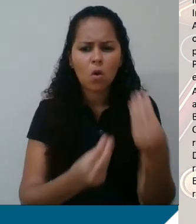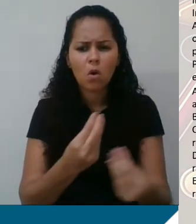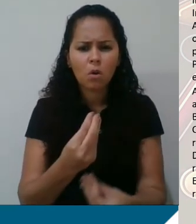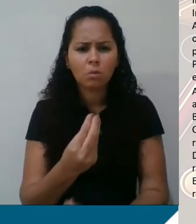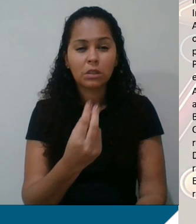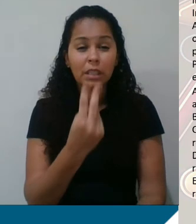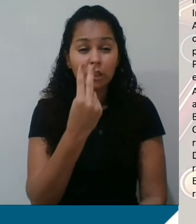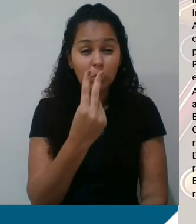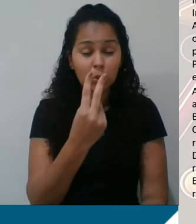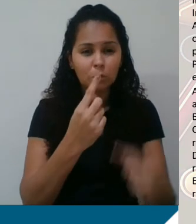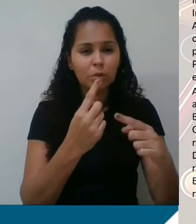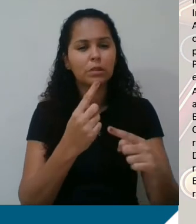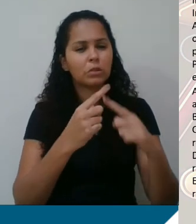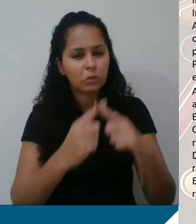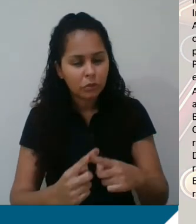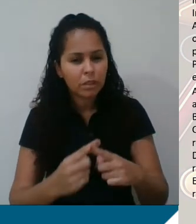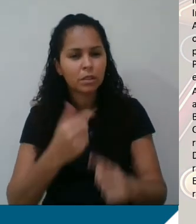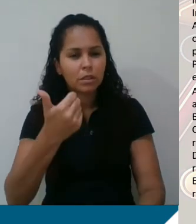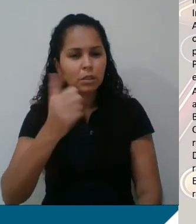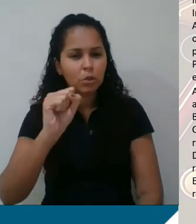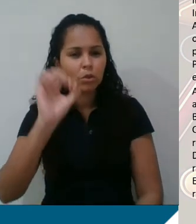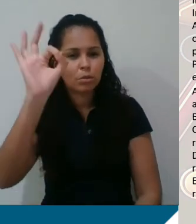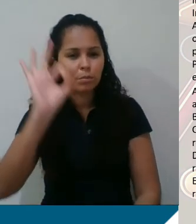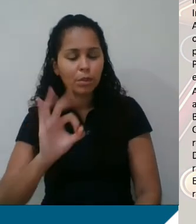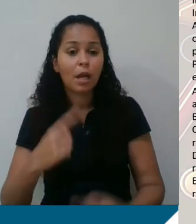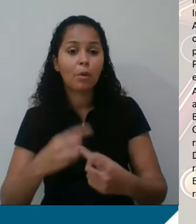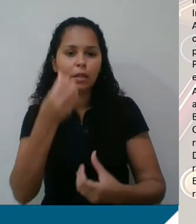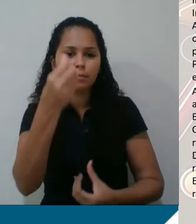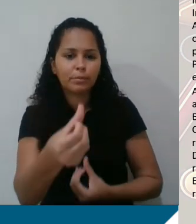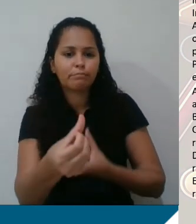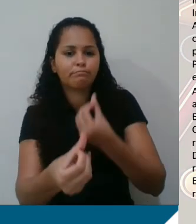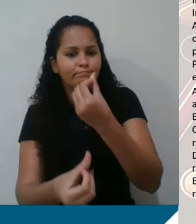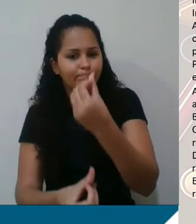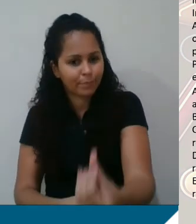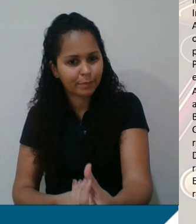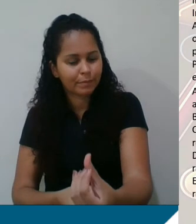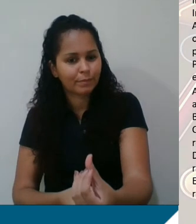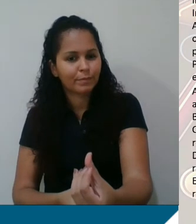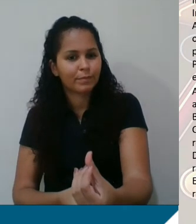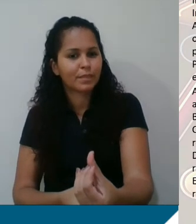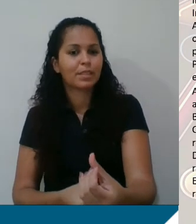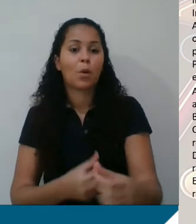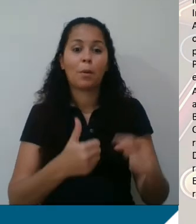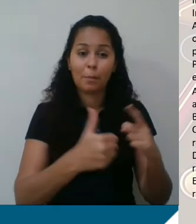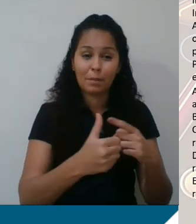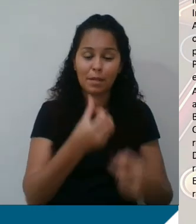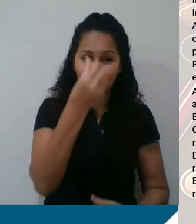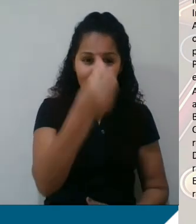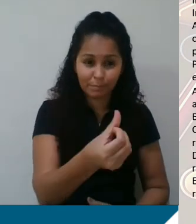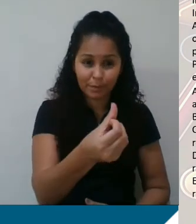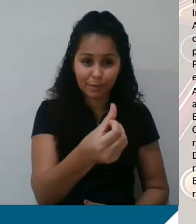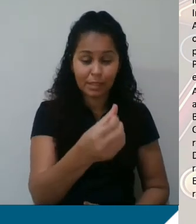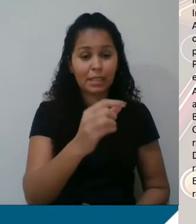são 2 aumentos de 18%, porque ele é semestral, ele é de 18% ao semestre. No primeiro semestre ele cresce